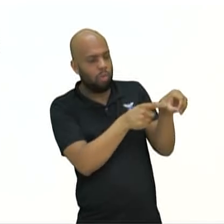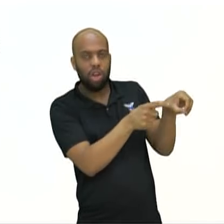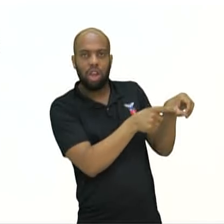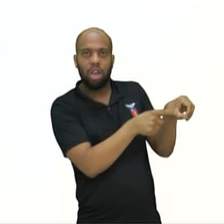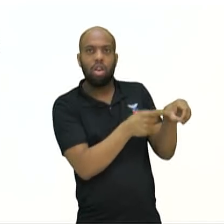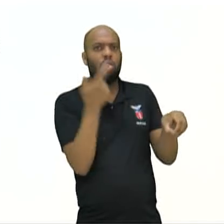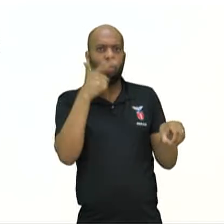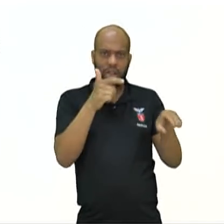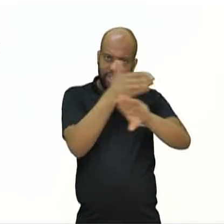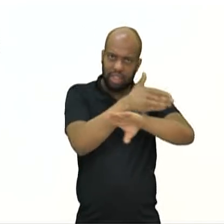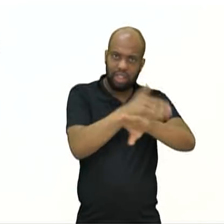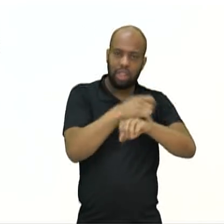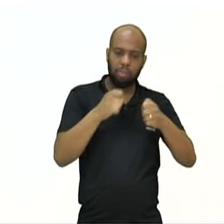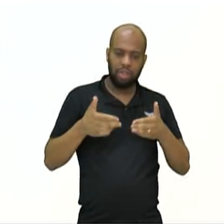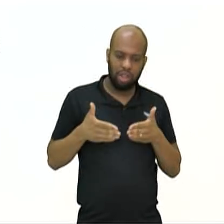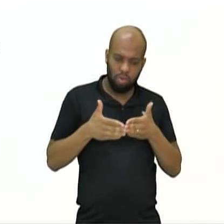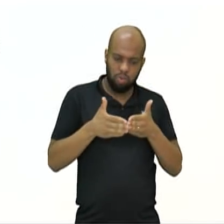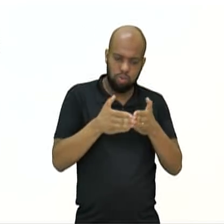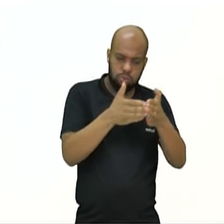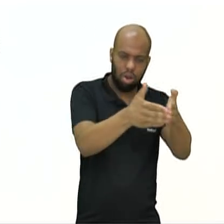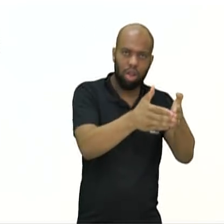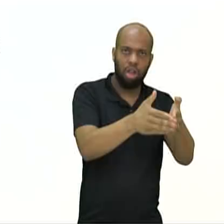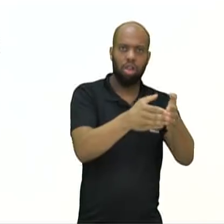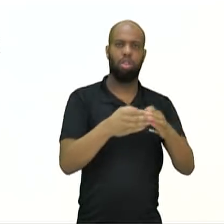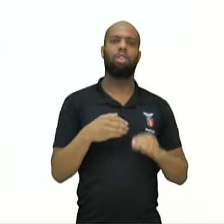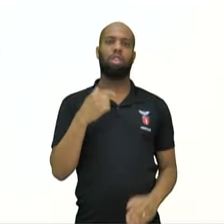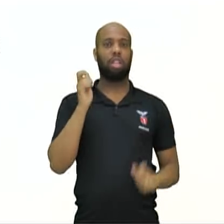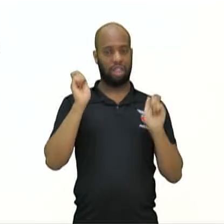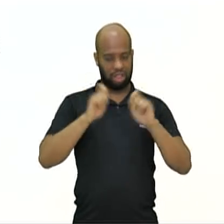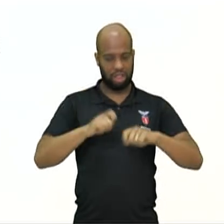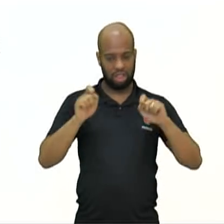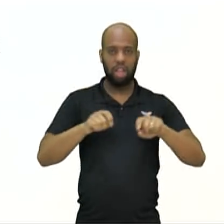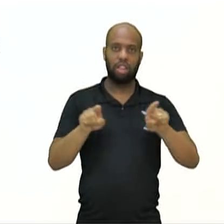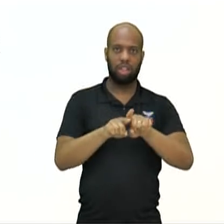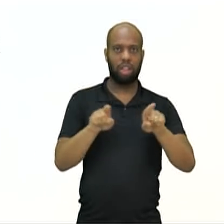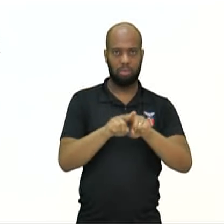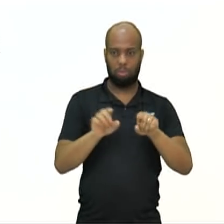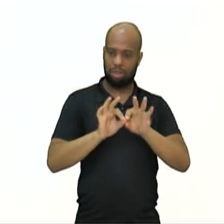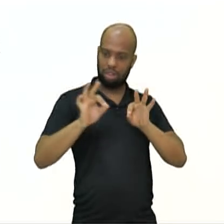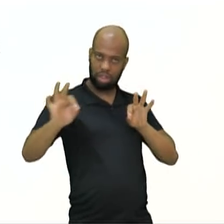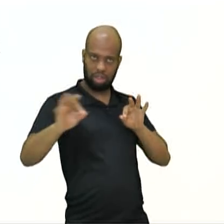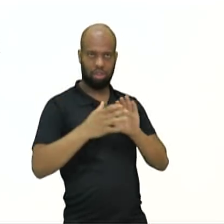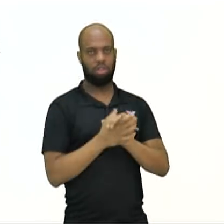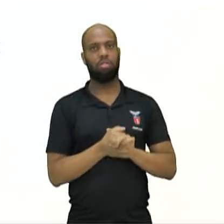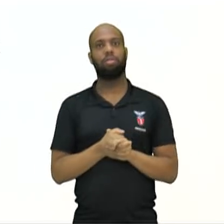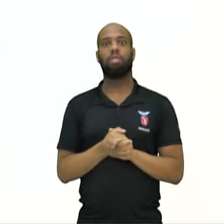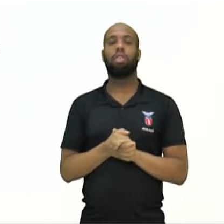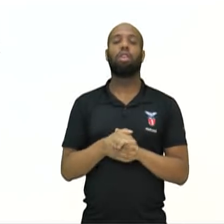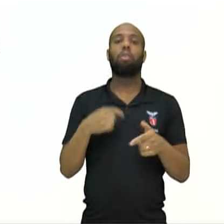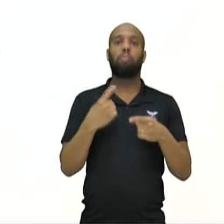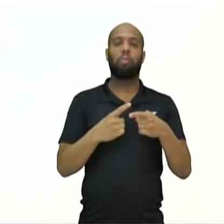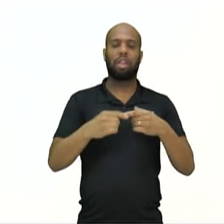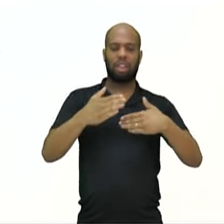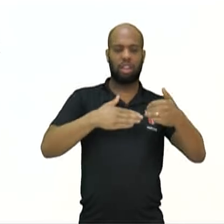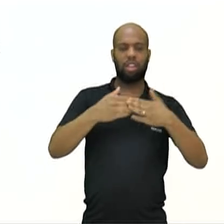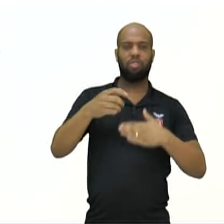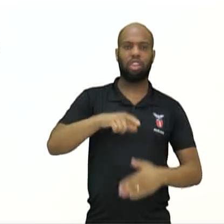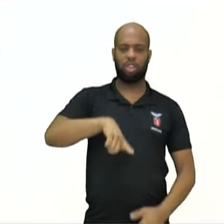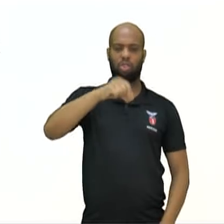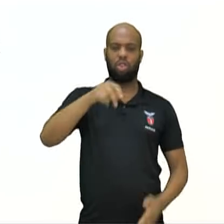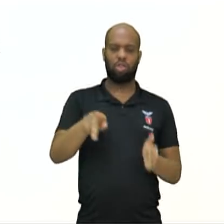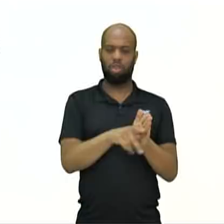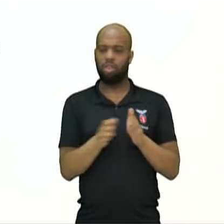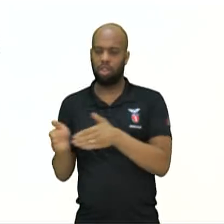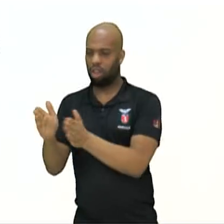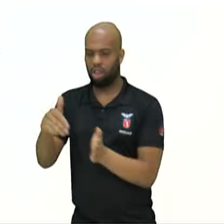ir de barco ou lancha, de Camamu ou de Barra Grande, independente da escolha no